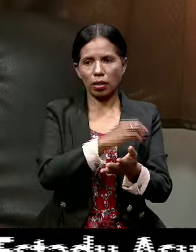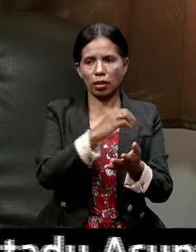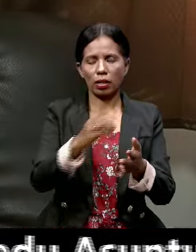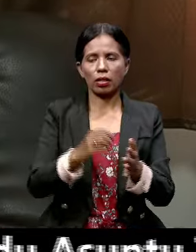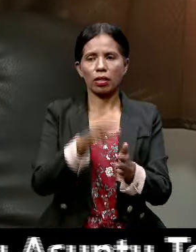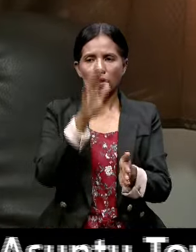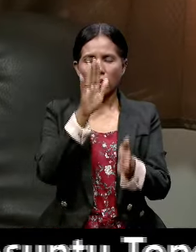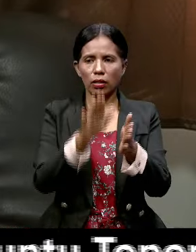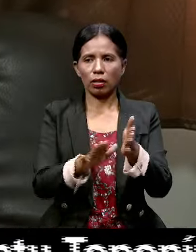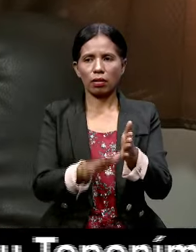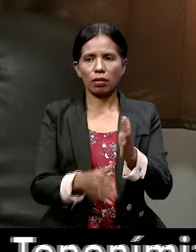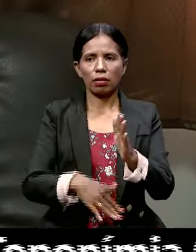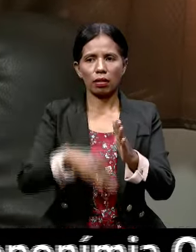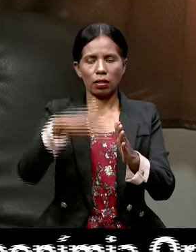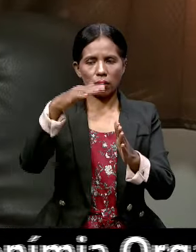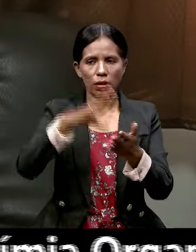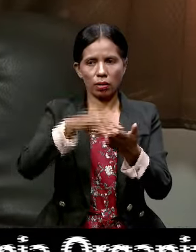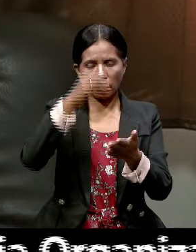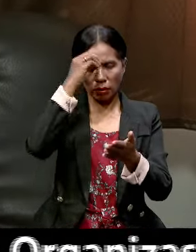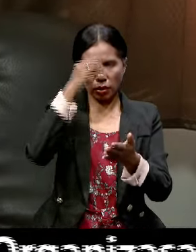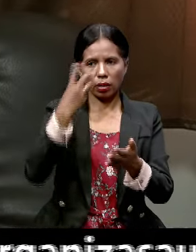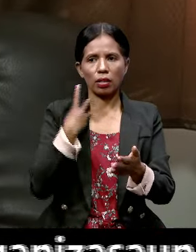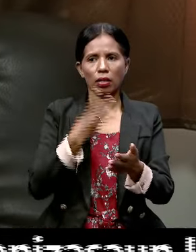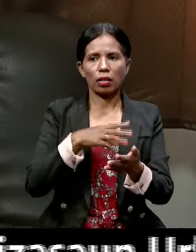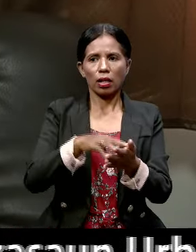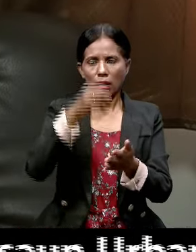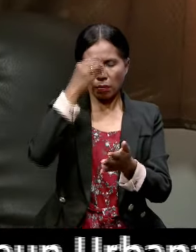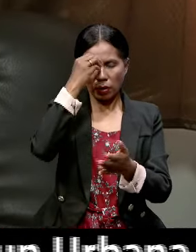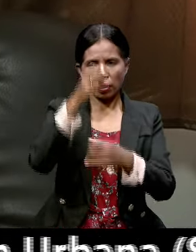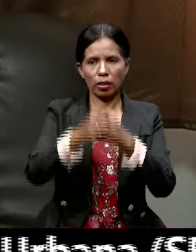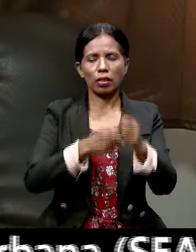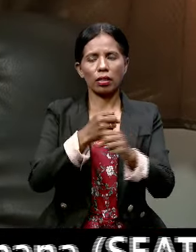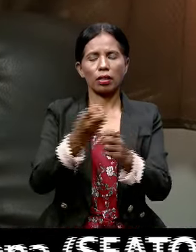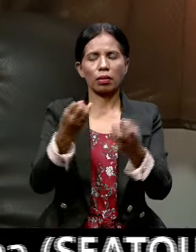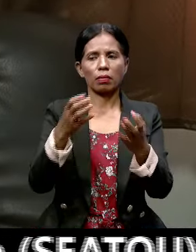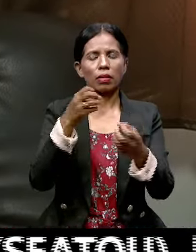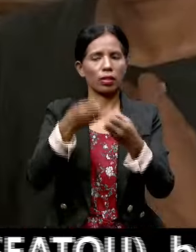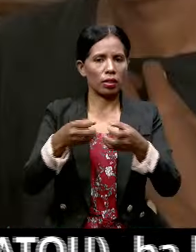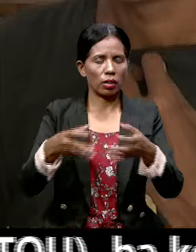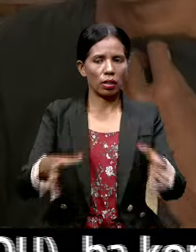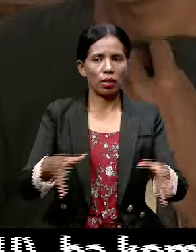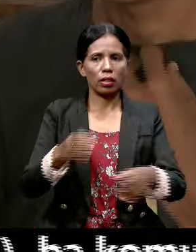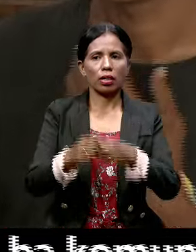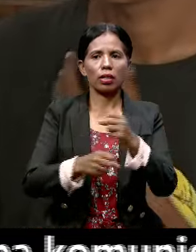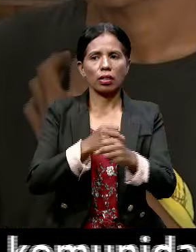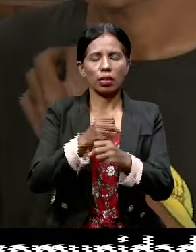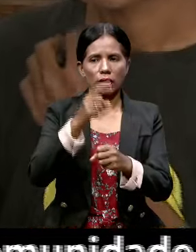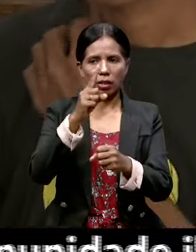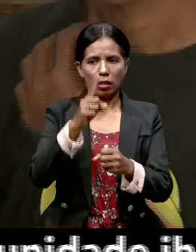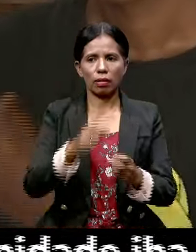né bela asli fala aprendizagem significa ita aprende durante nambara bela lá com fila fala tina ainda dit nela